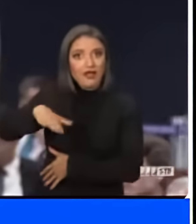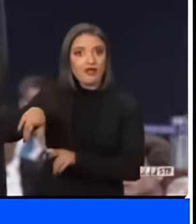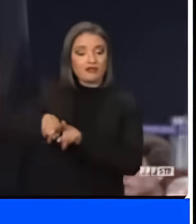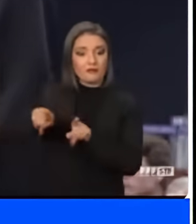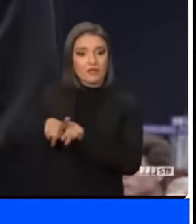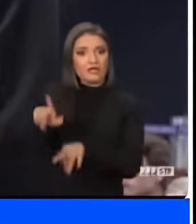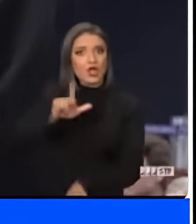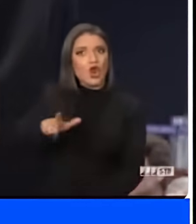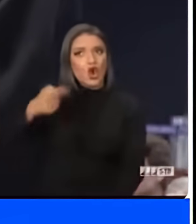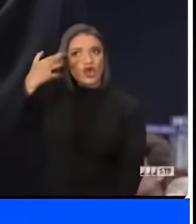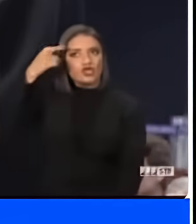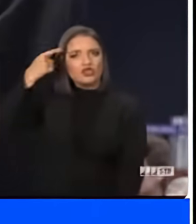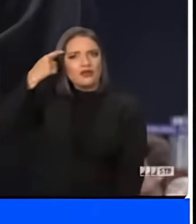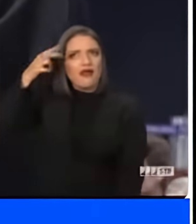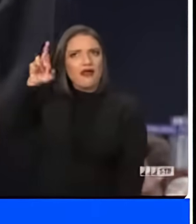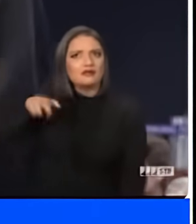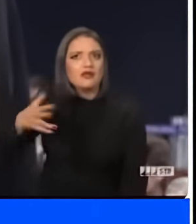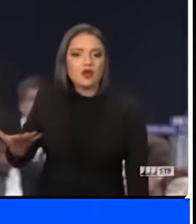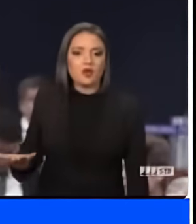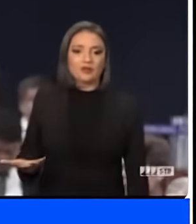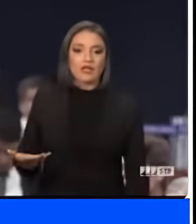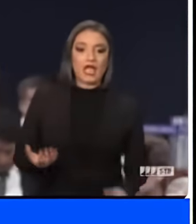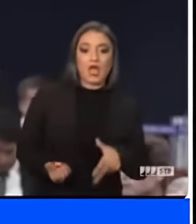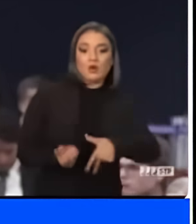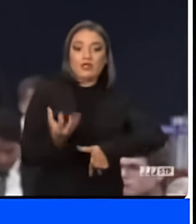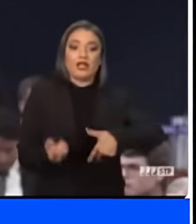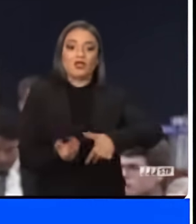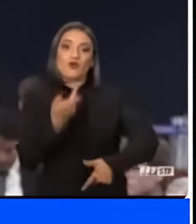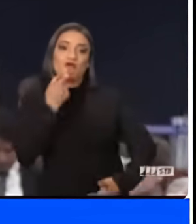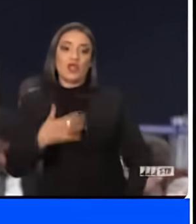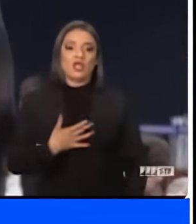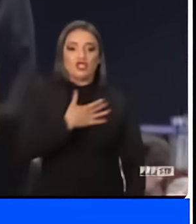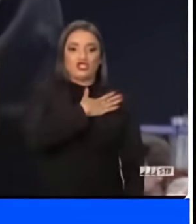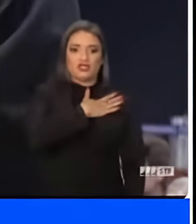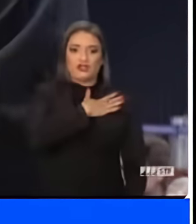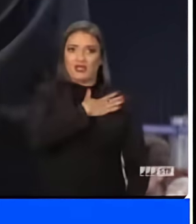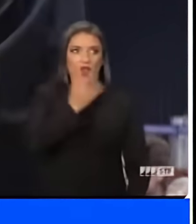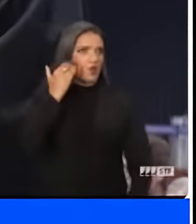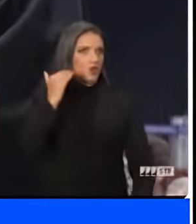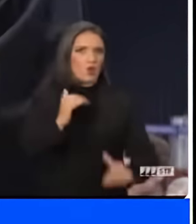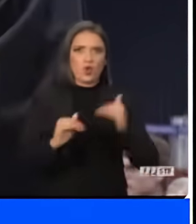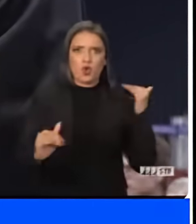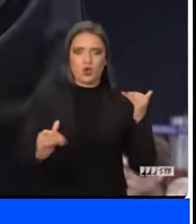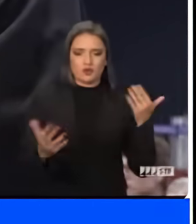lógica e racionalidade. Vem um delator e fala que o general Paulo Sérgio era totalmente contrário a isso.